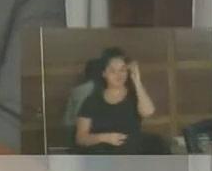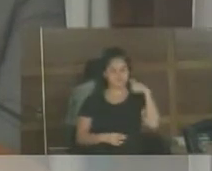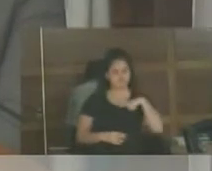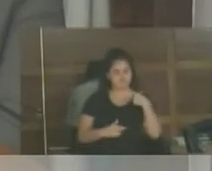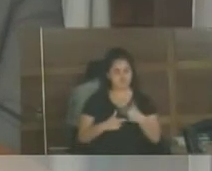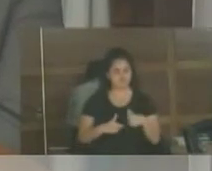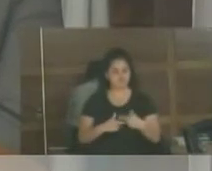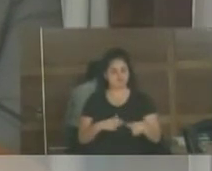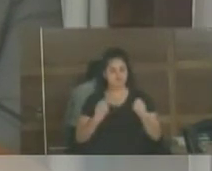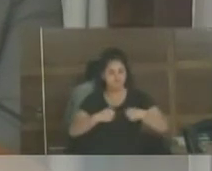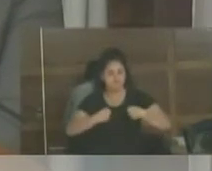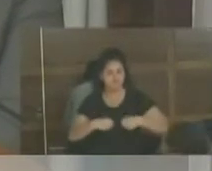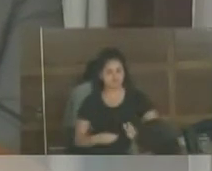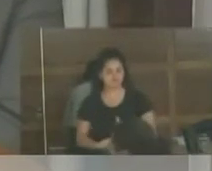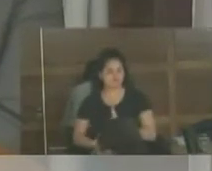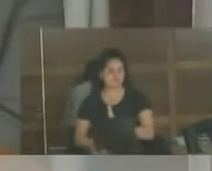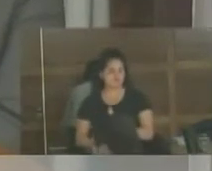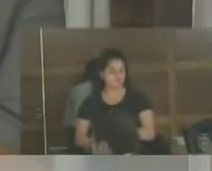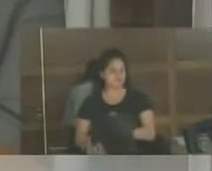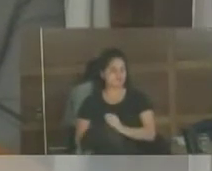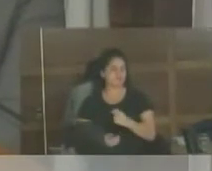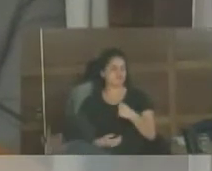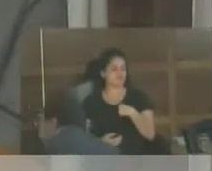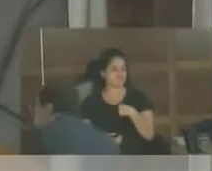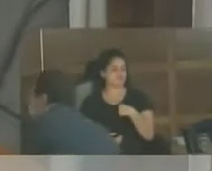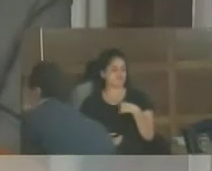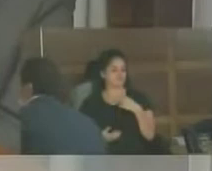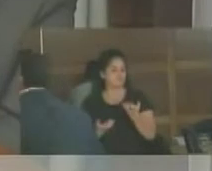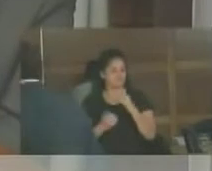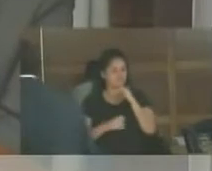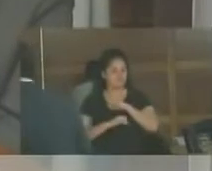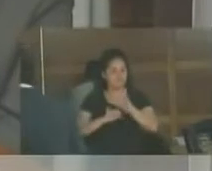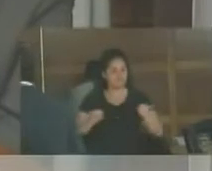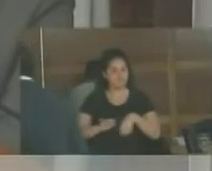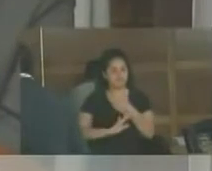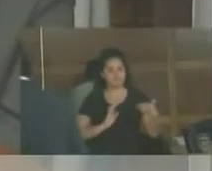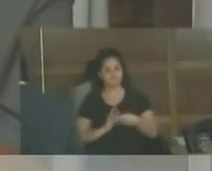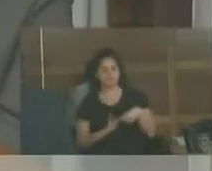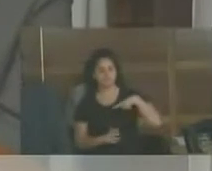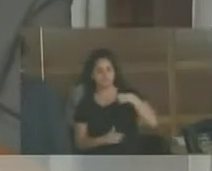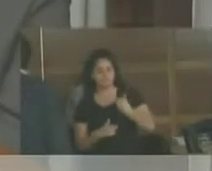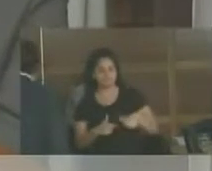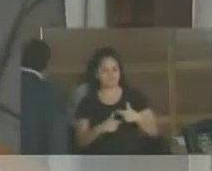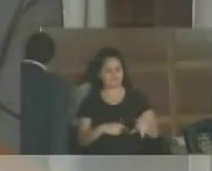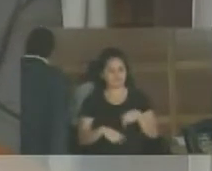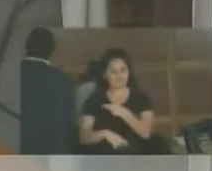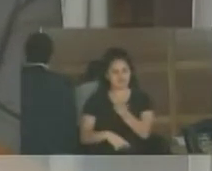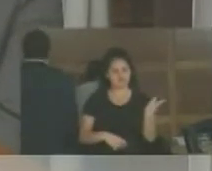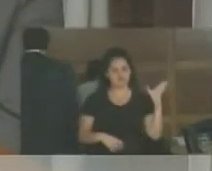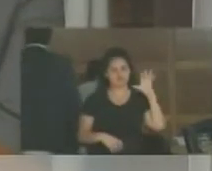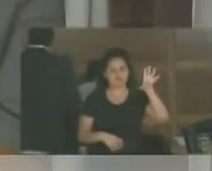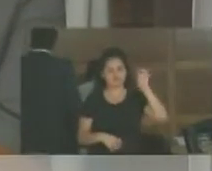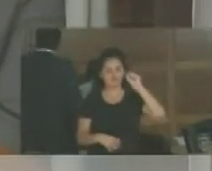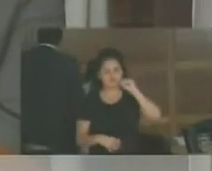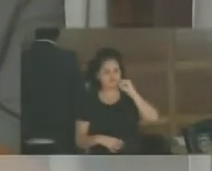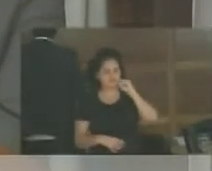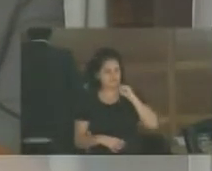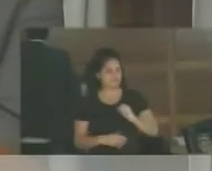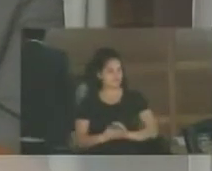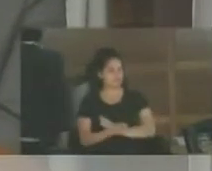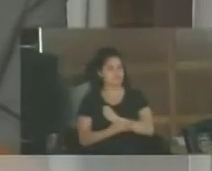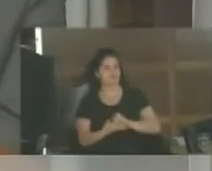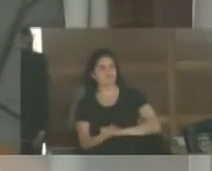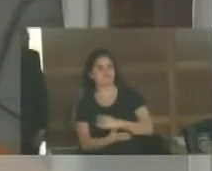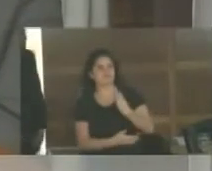e elas precisam de ajuda. Então, eu quero dizer para vocês que estão passando por esses problemas, gente, vocês que estão aqui escutando, que nada na vida